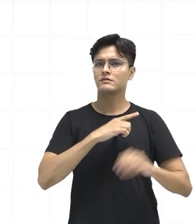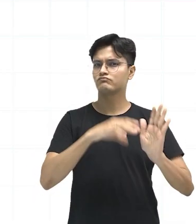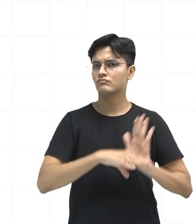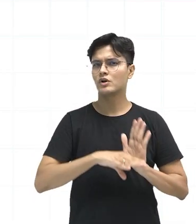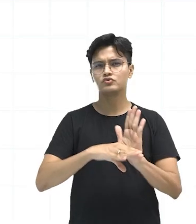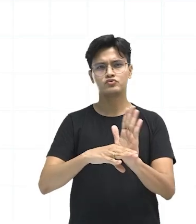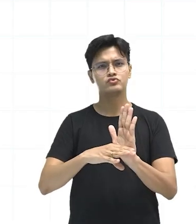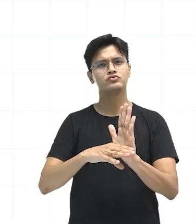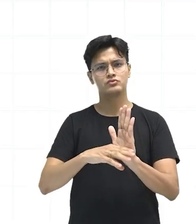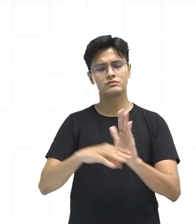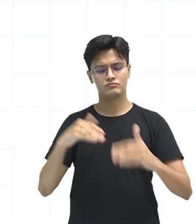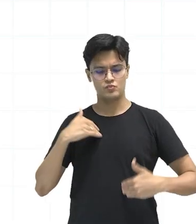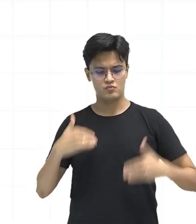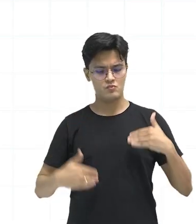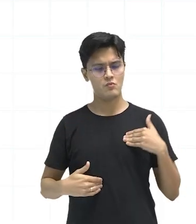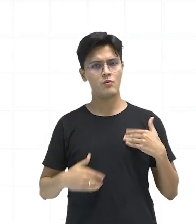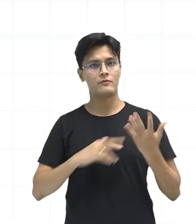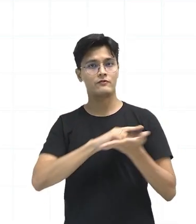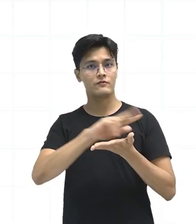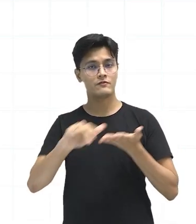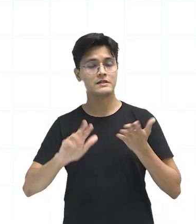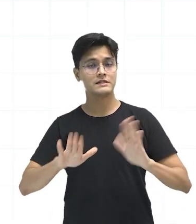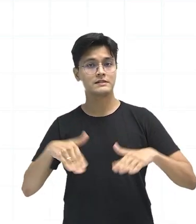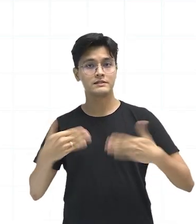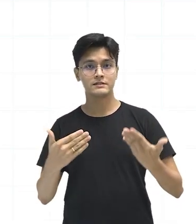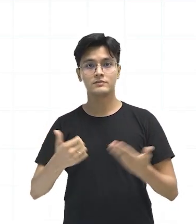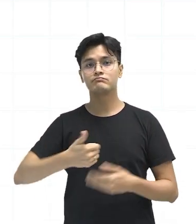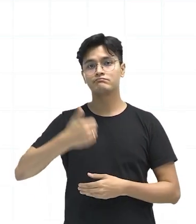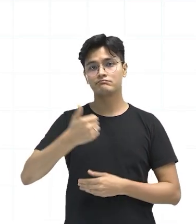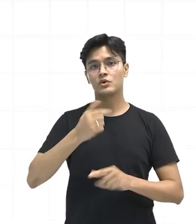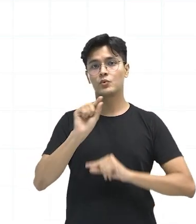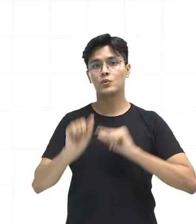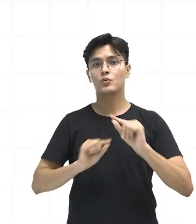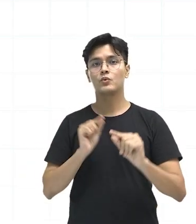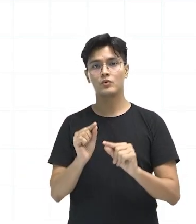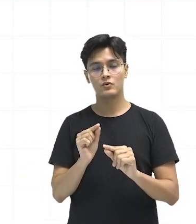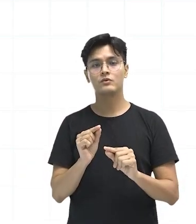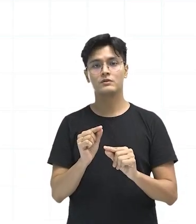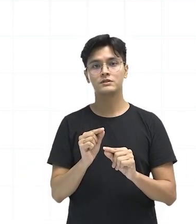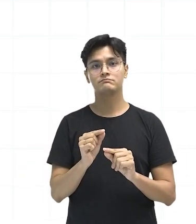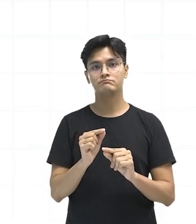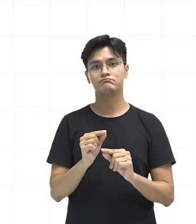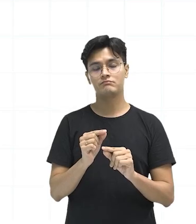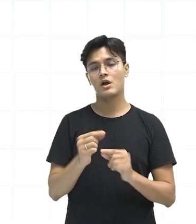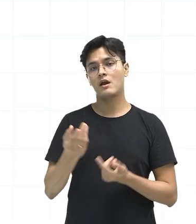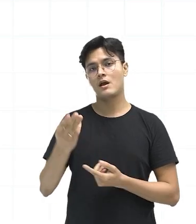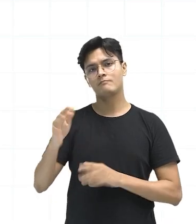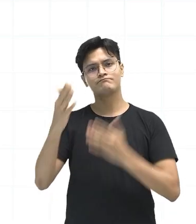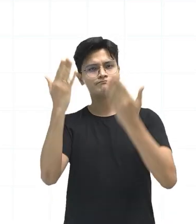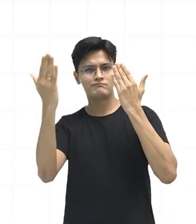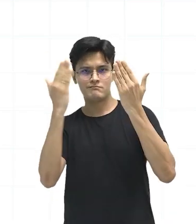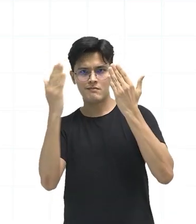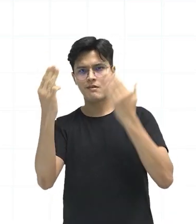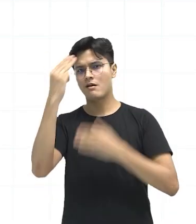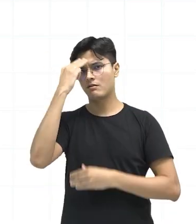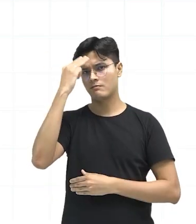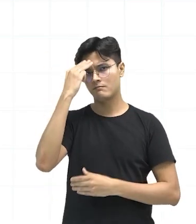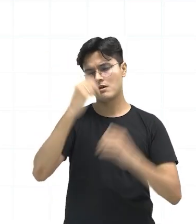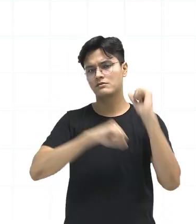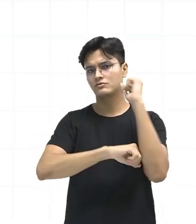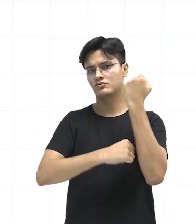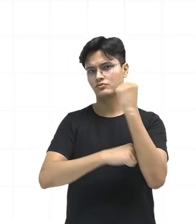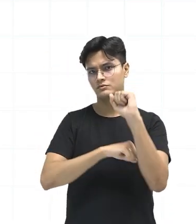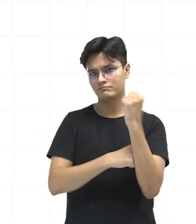nosso corpo. Então, primeiro, melhora as condições psicomotoras, ou seja, o seu